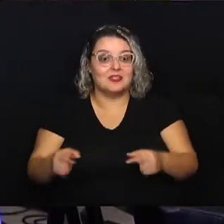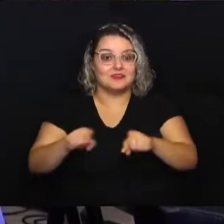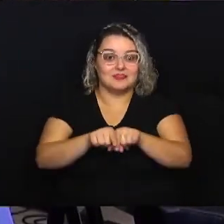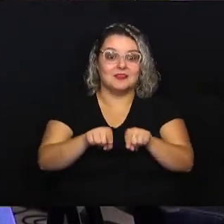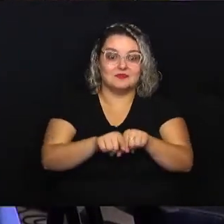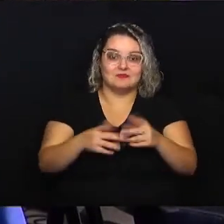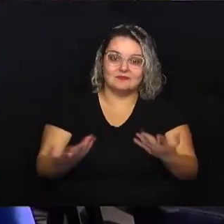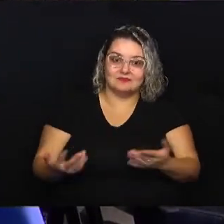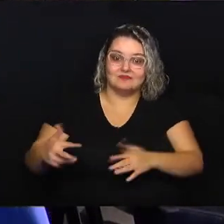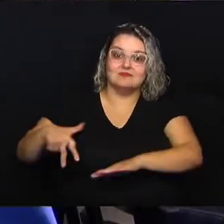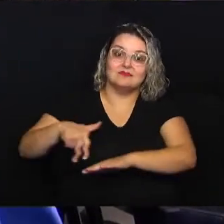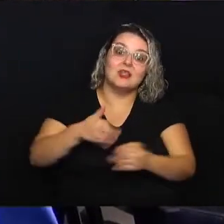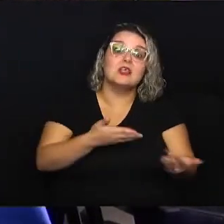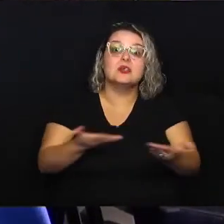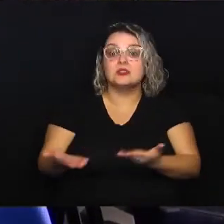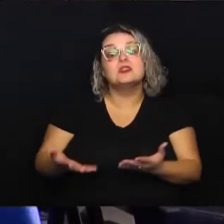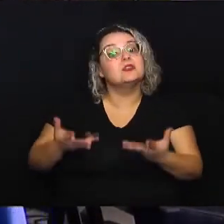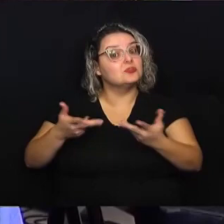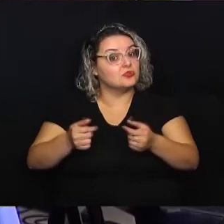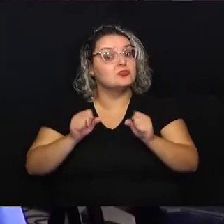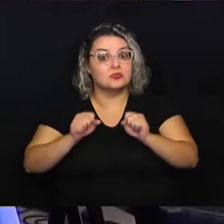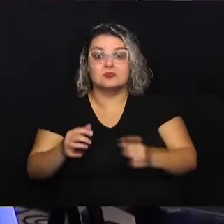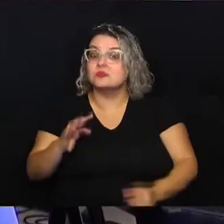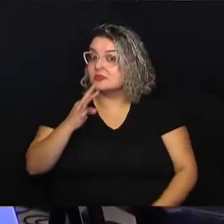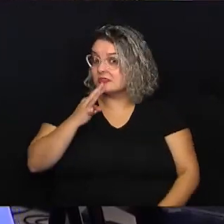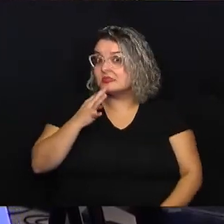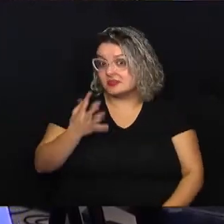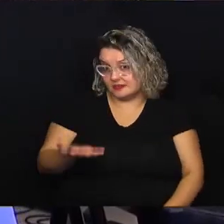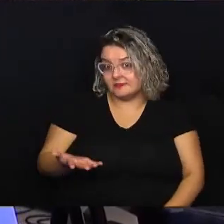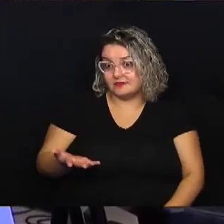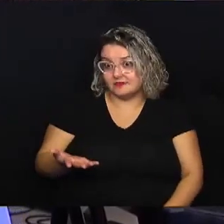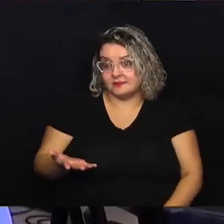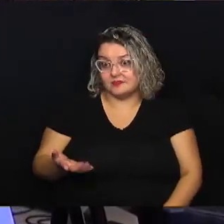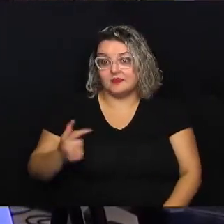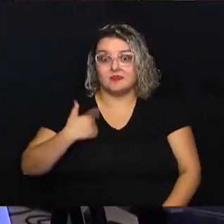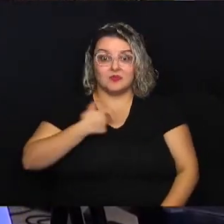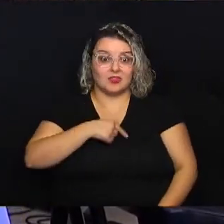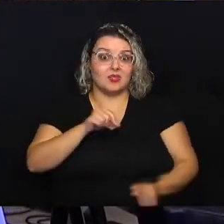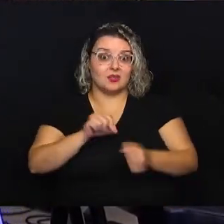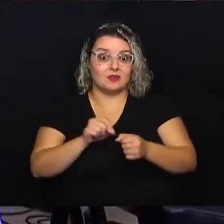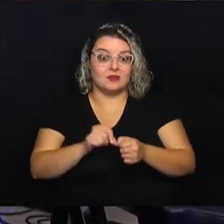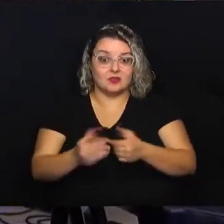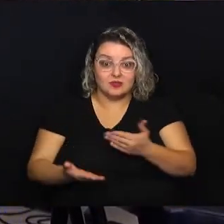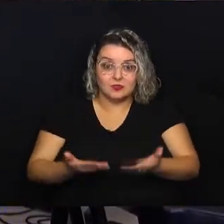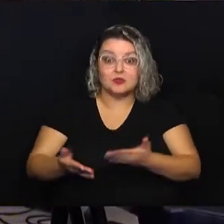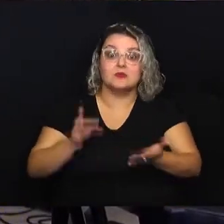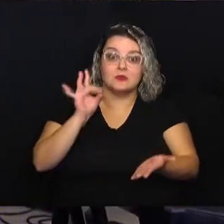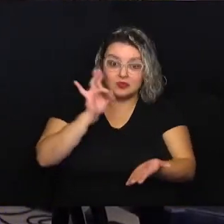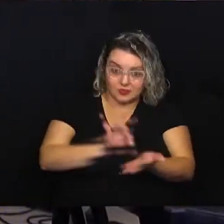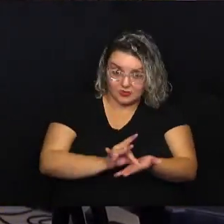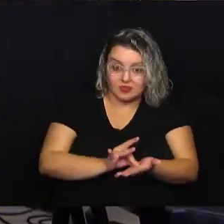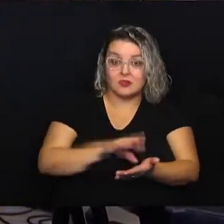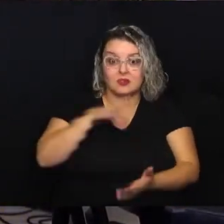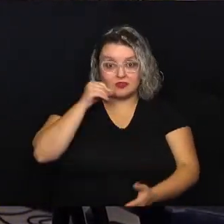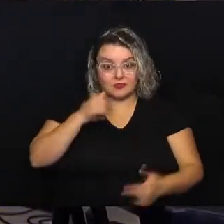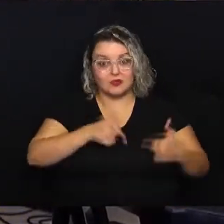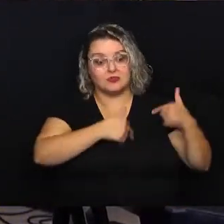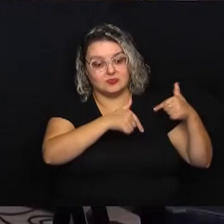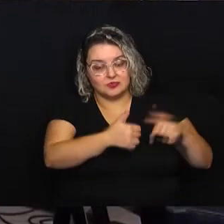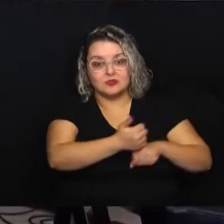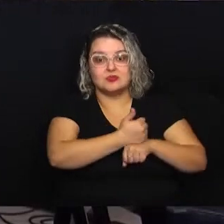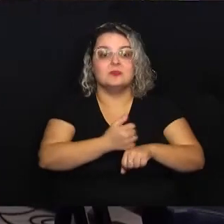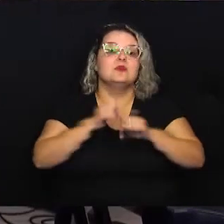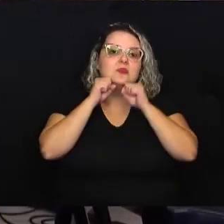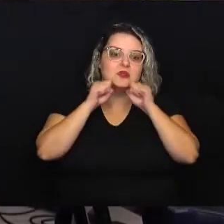se apresentarem. E todos podem se conhecer. E a gente faz isso com os servidores efetivos, funcionários de carreira, com os